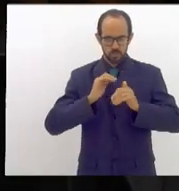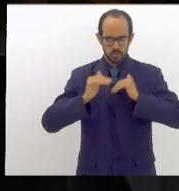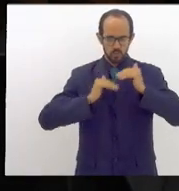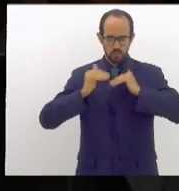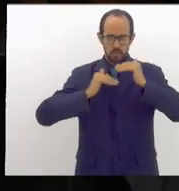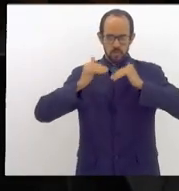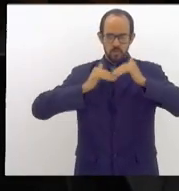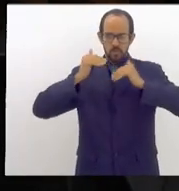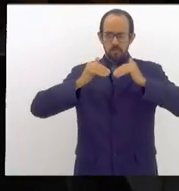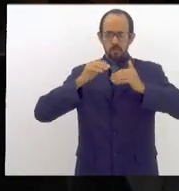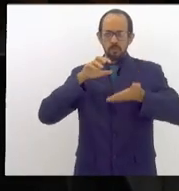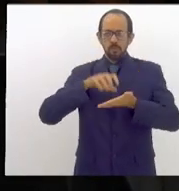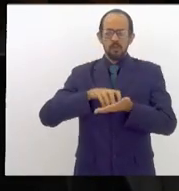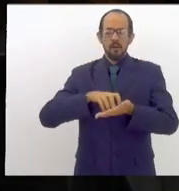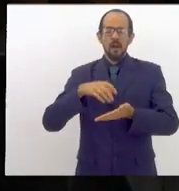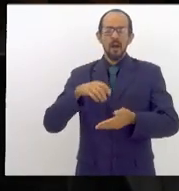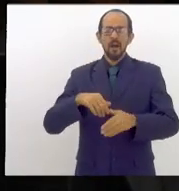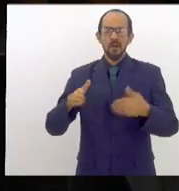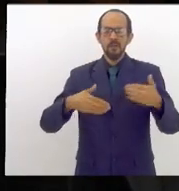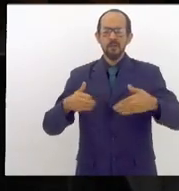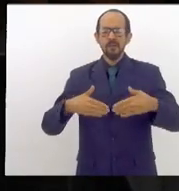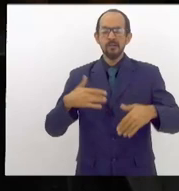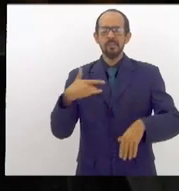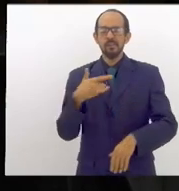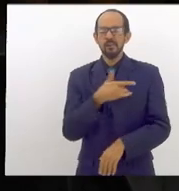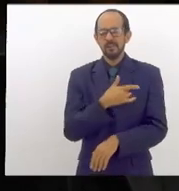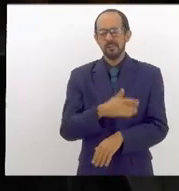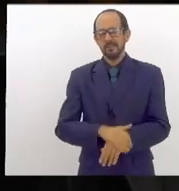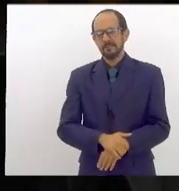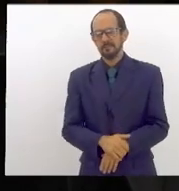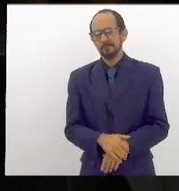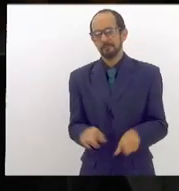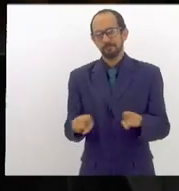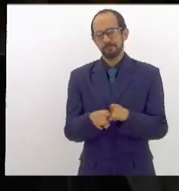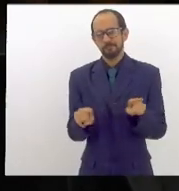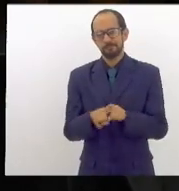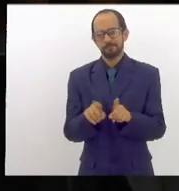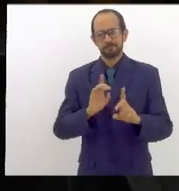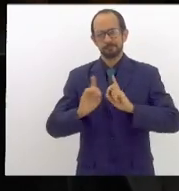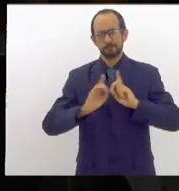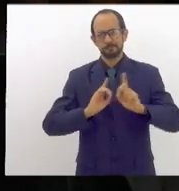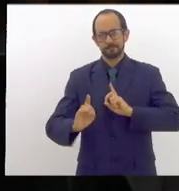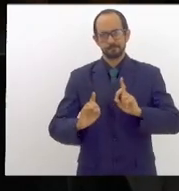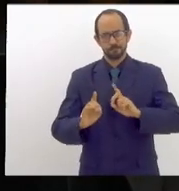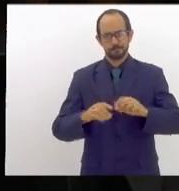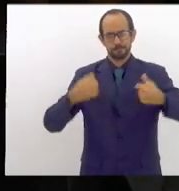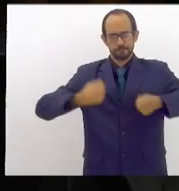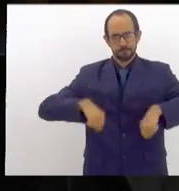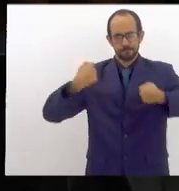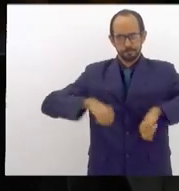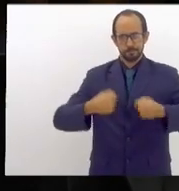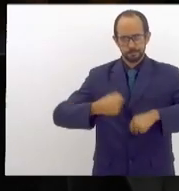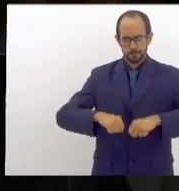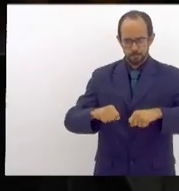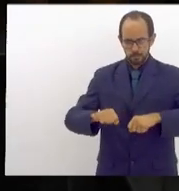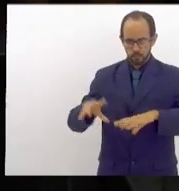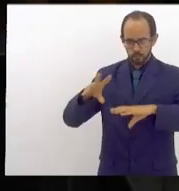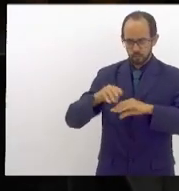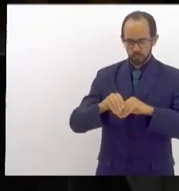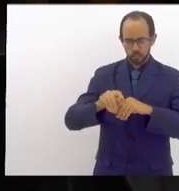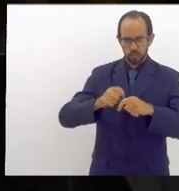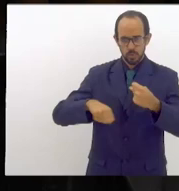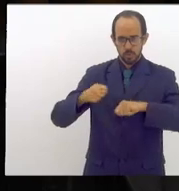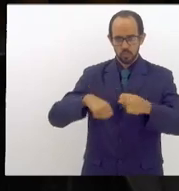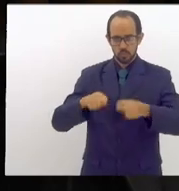econômico industrial da saúde a gente está discutindo a necessidade de adensamento da nossa economia